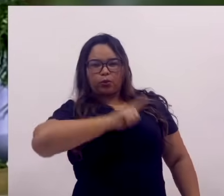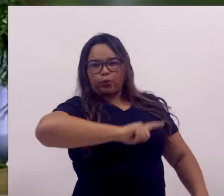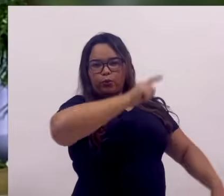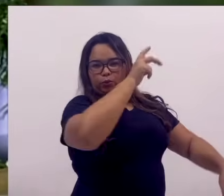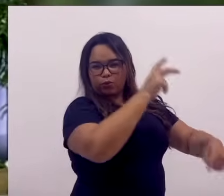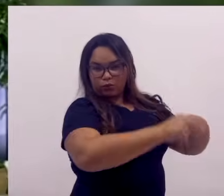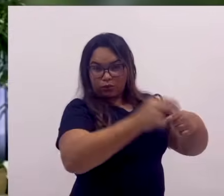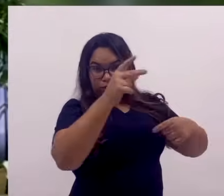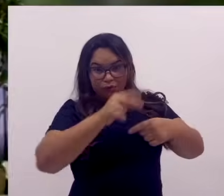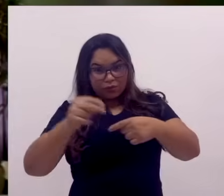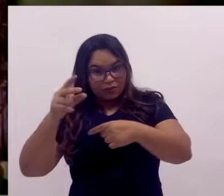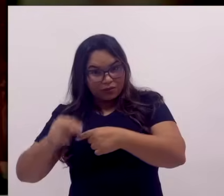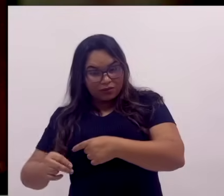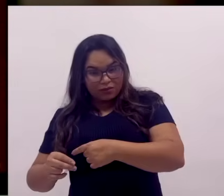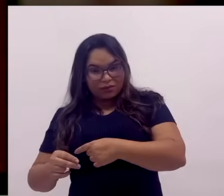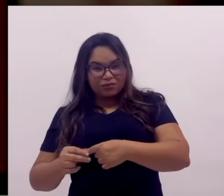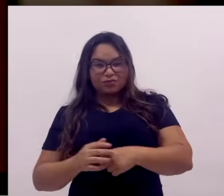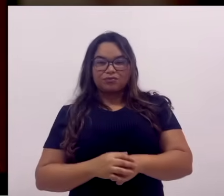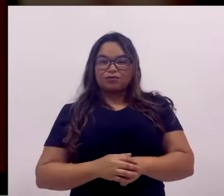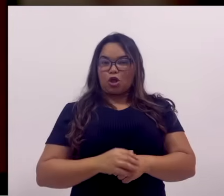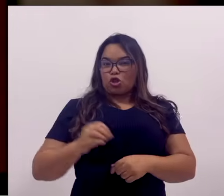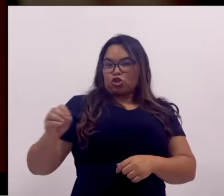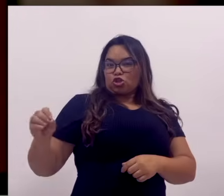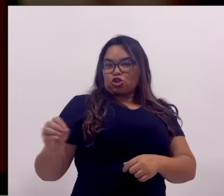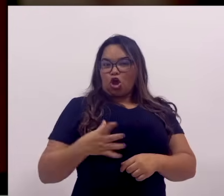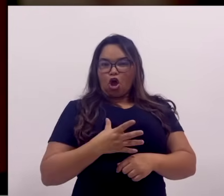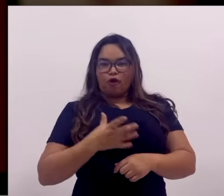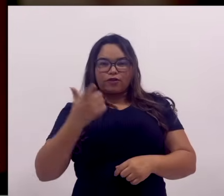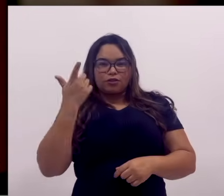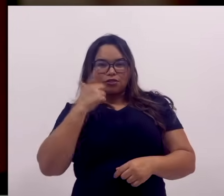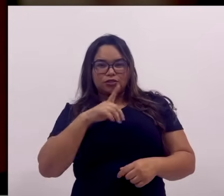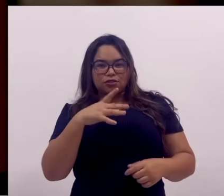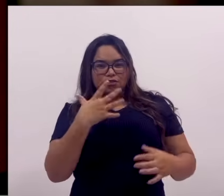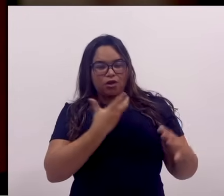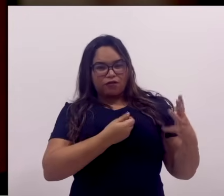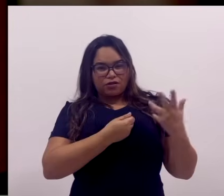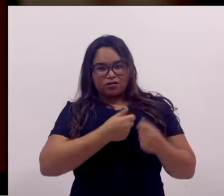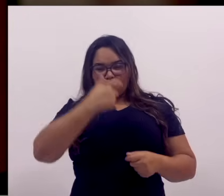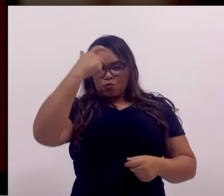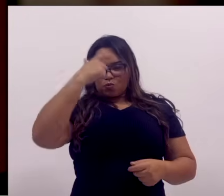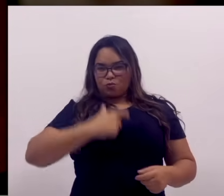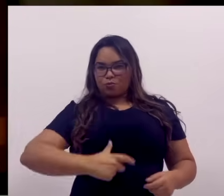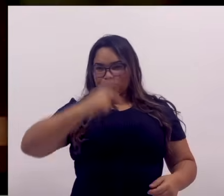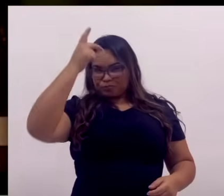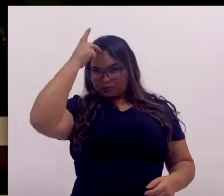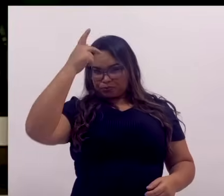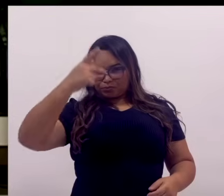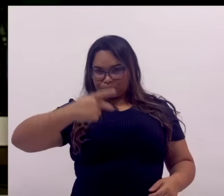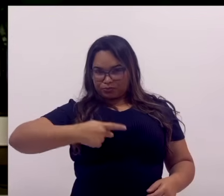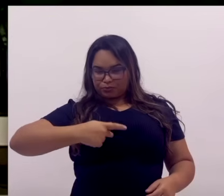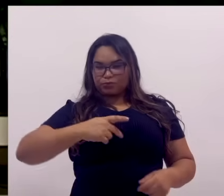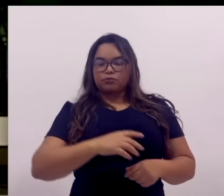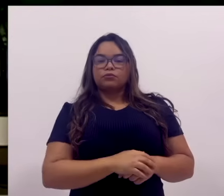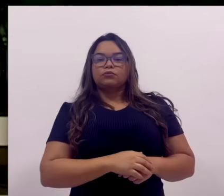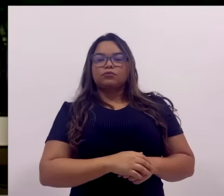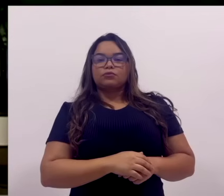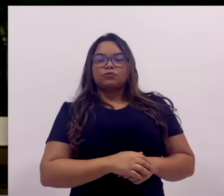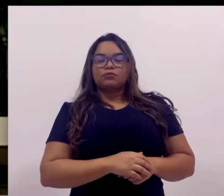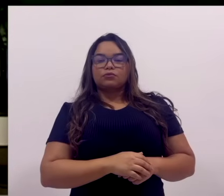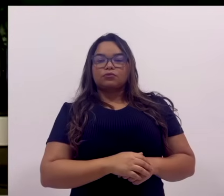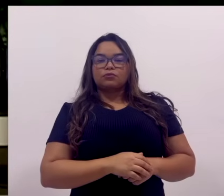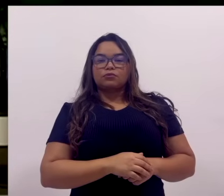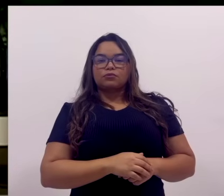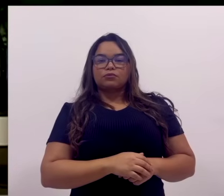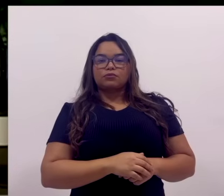Que essa é a nova forma de salvação. Pérgamos, elevar os caminhos do homem acima dos caminhos de